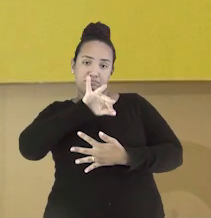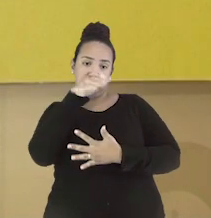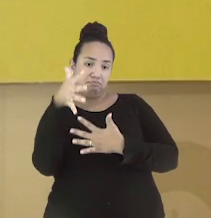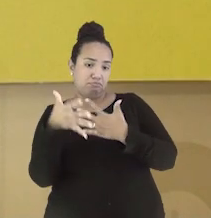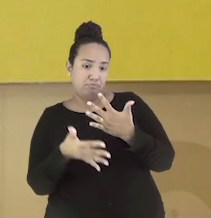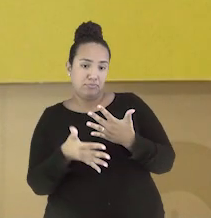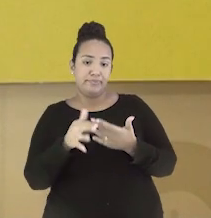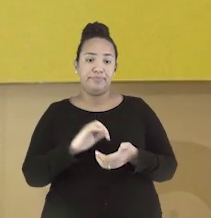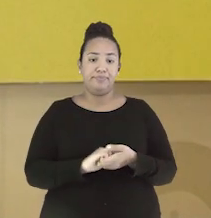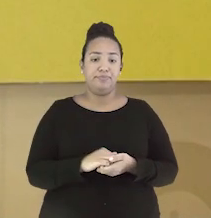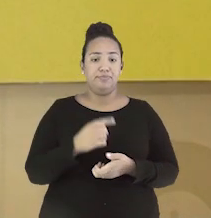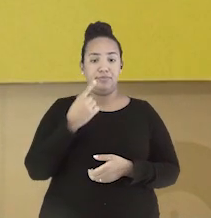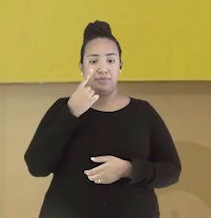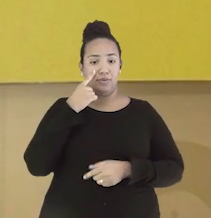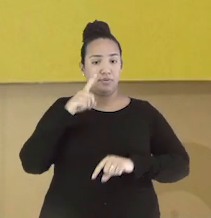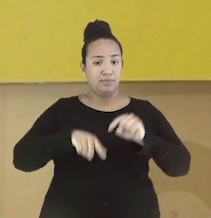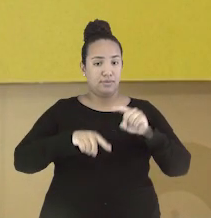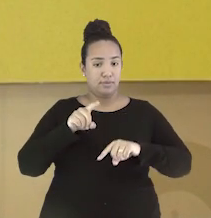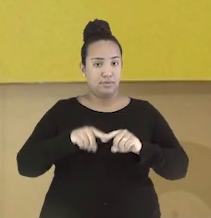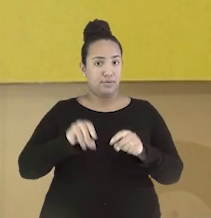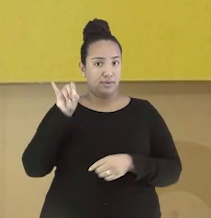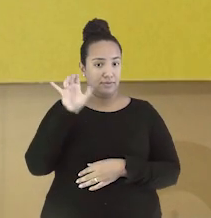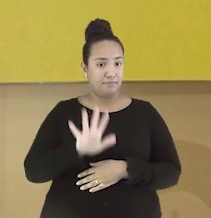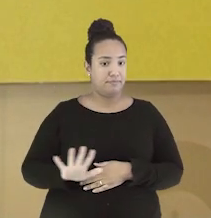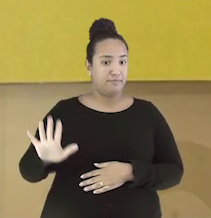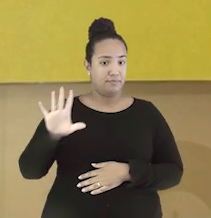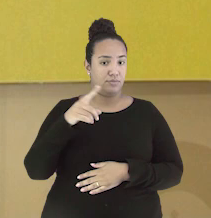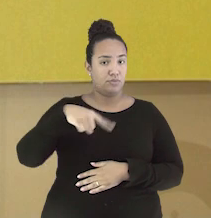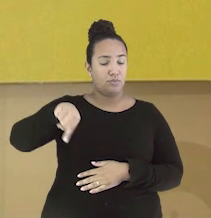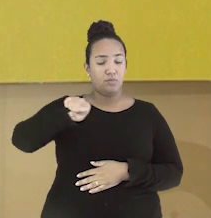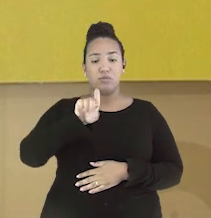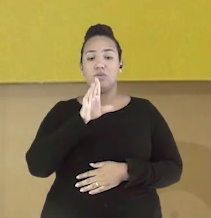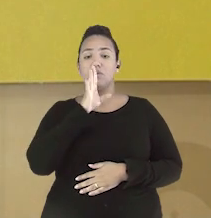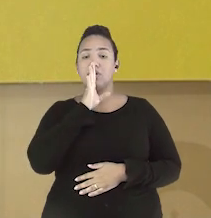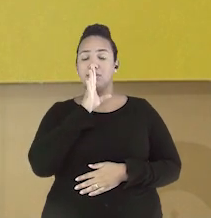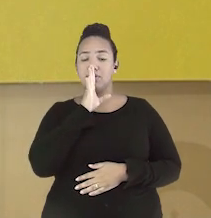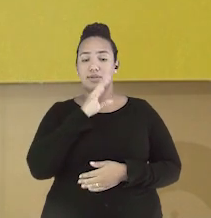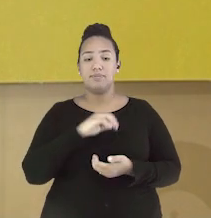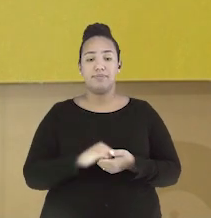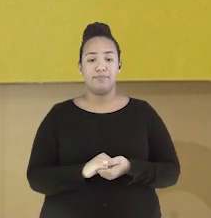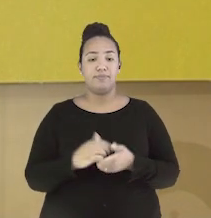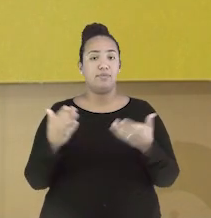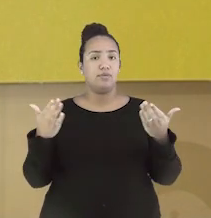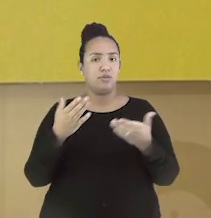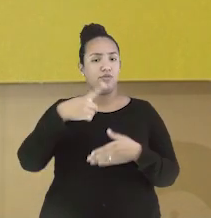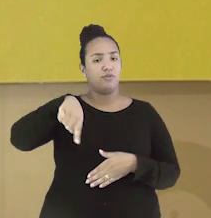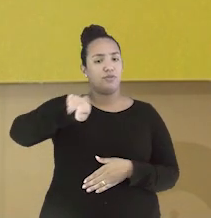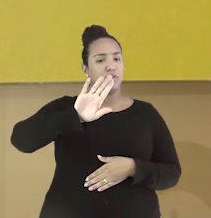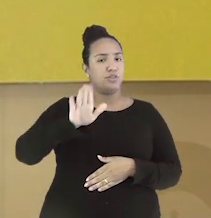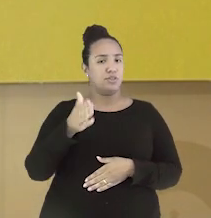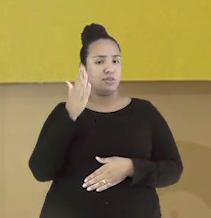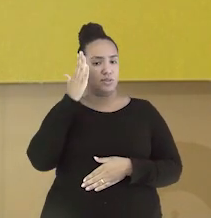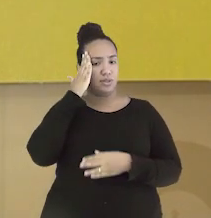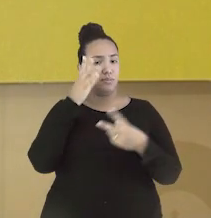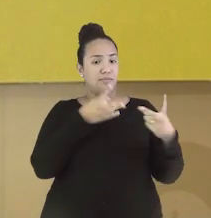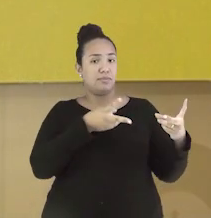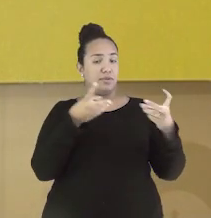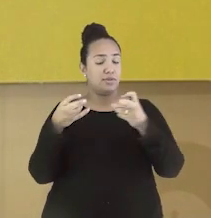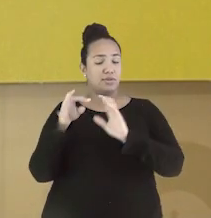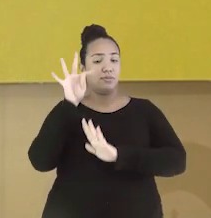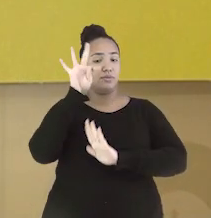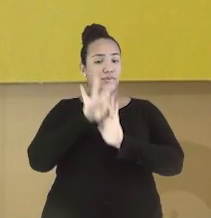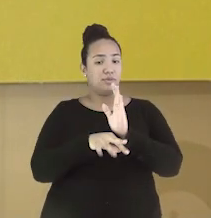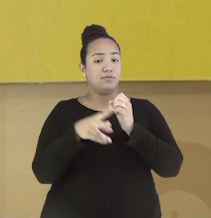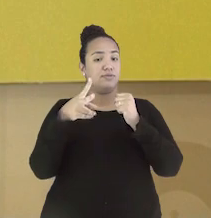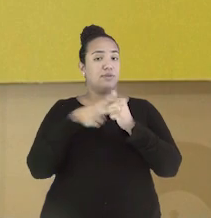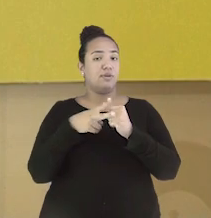de prevenção contra a Covid-19 que acabamos de conhecer. Agora que você relembrou, identifique o texto verbal